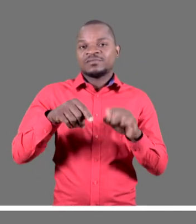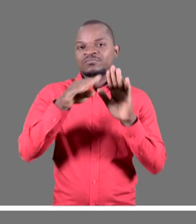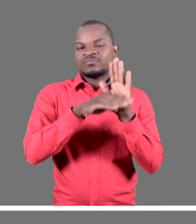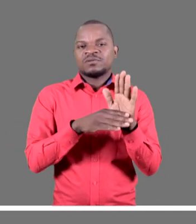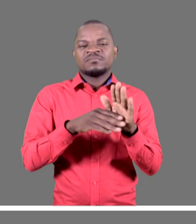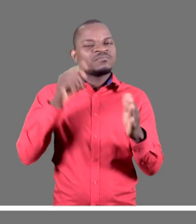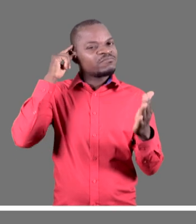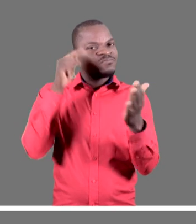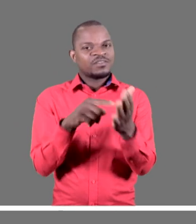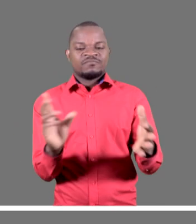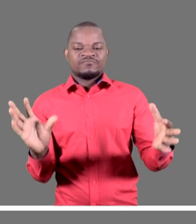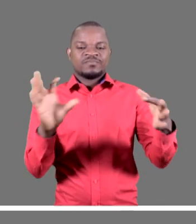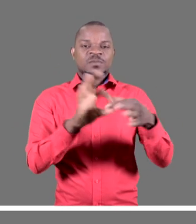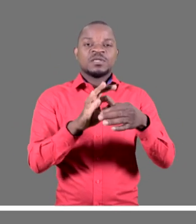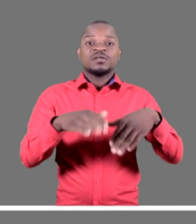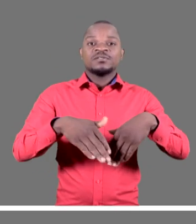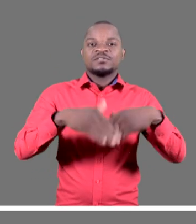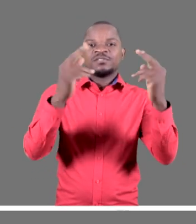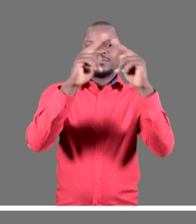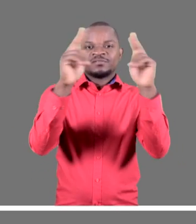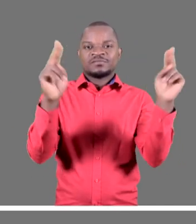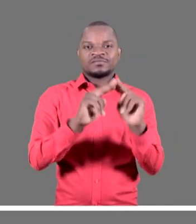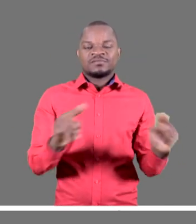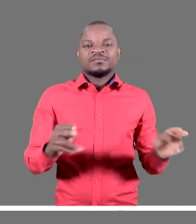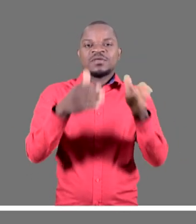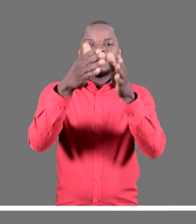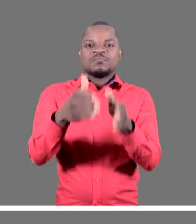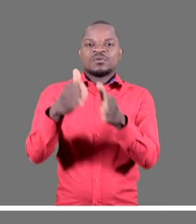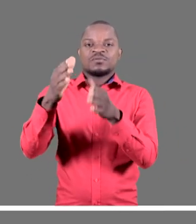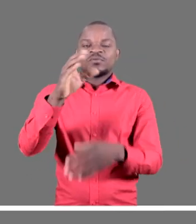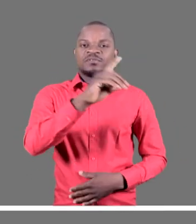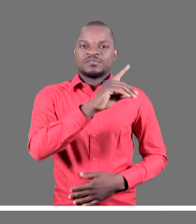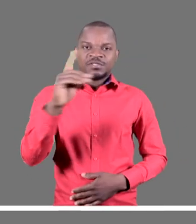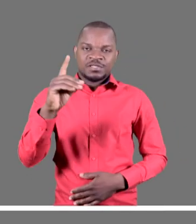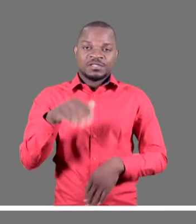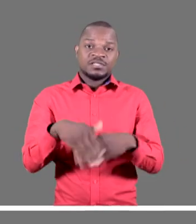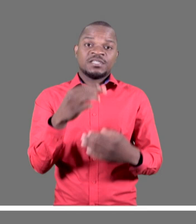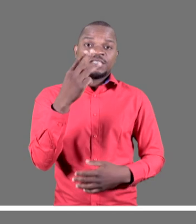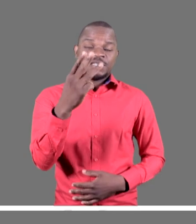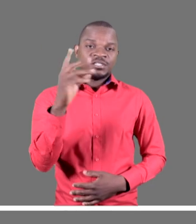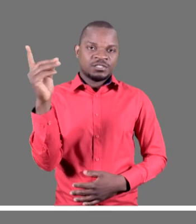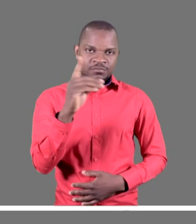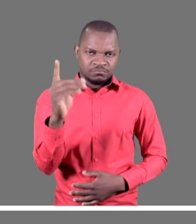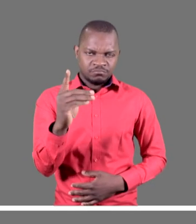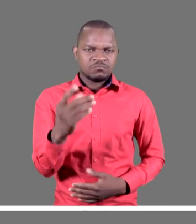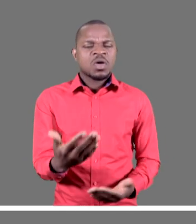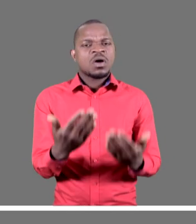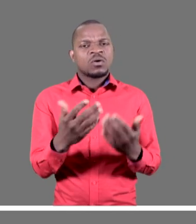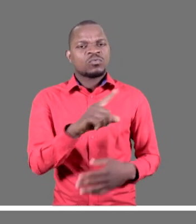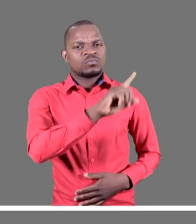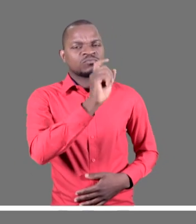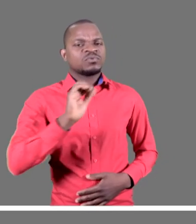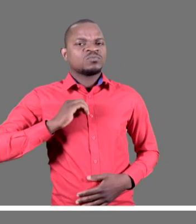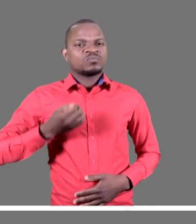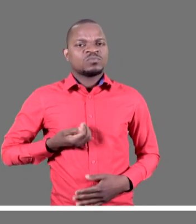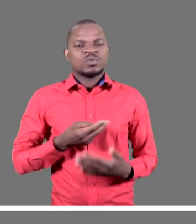Internacional da Pessoa com Deficiência, celebrado a 3 de dezembro. Lígia Matimbe, a comunicação